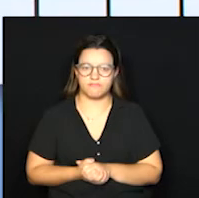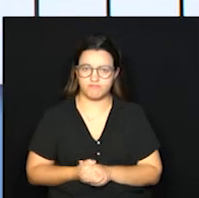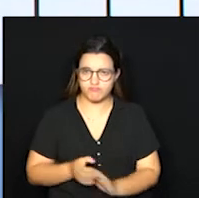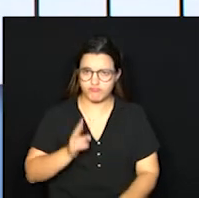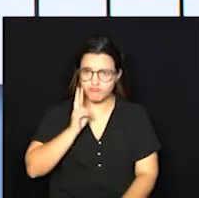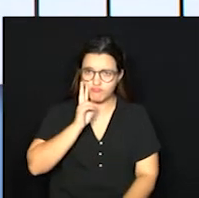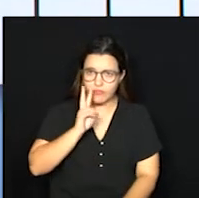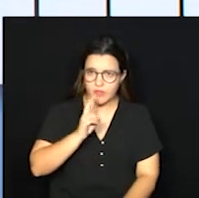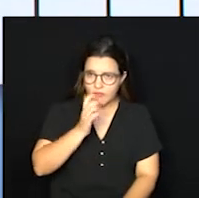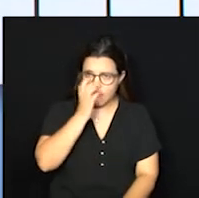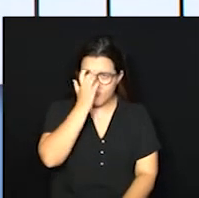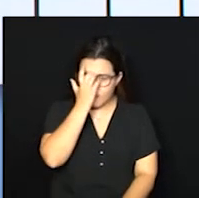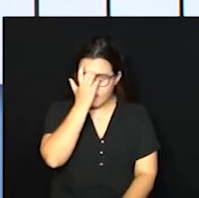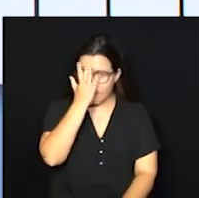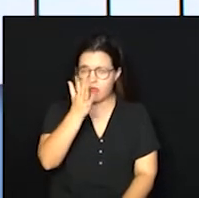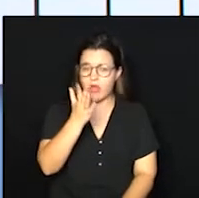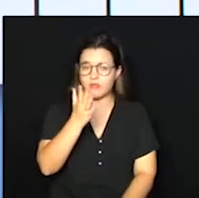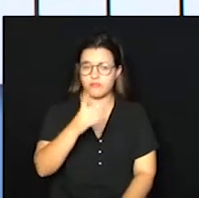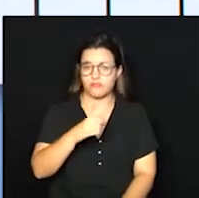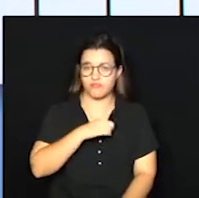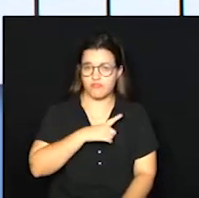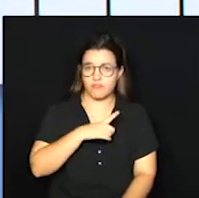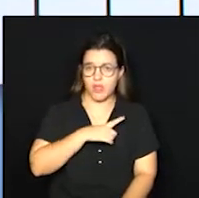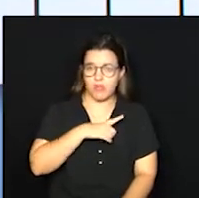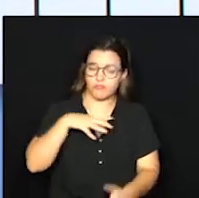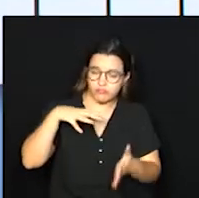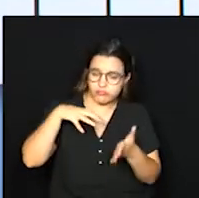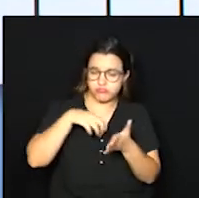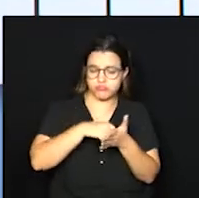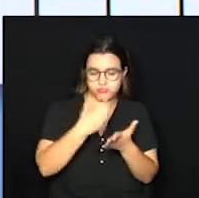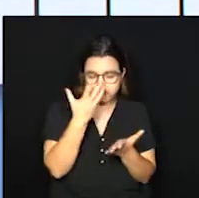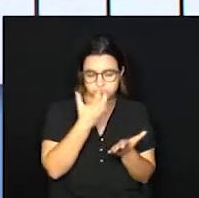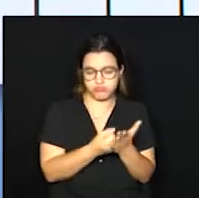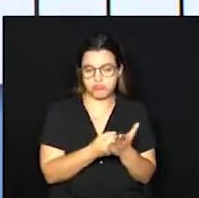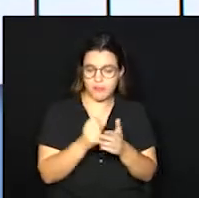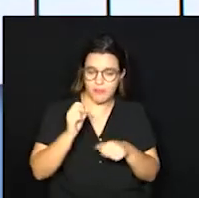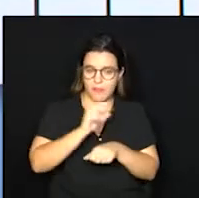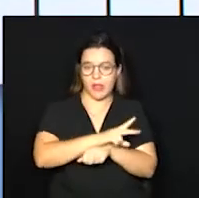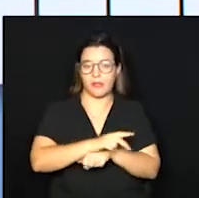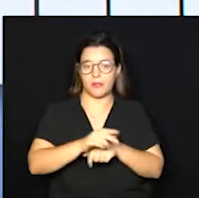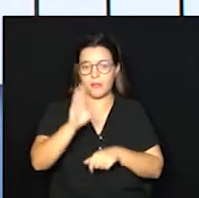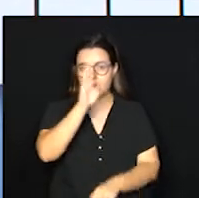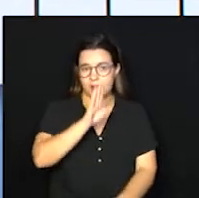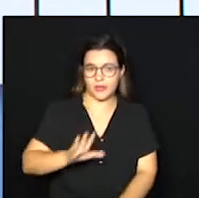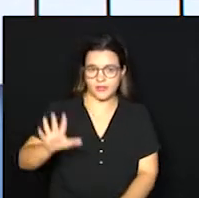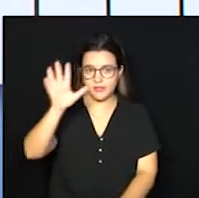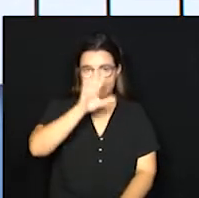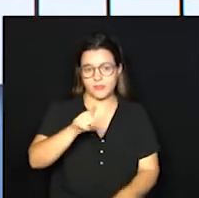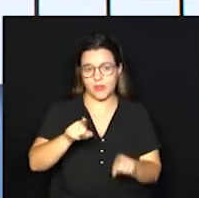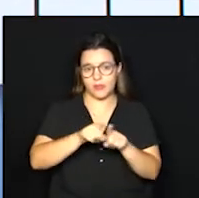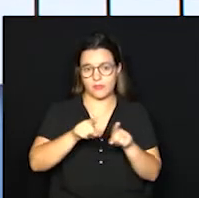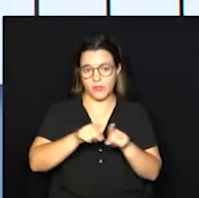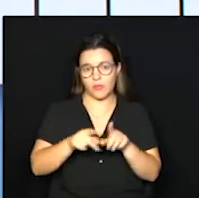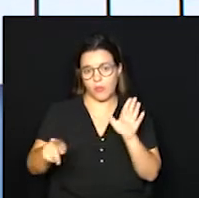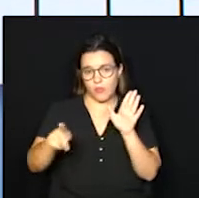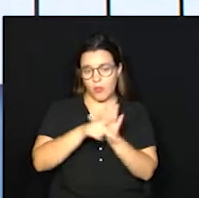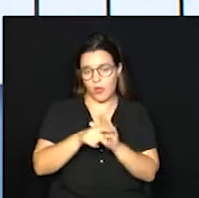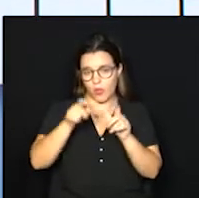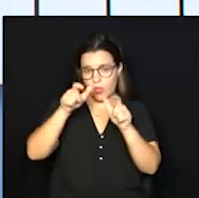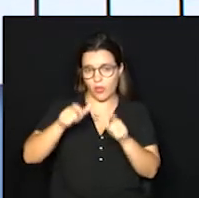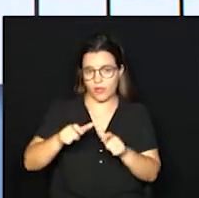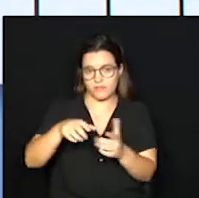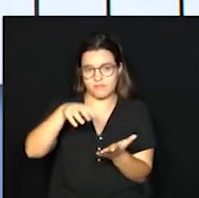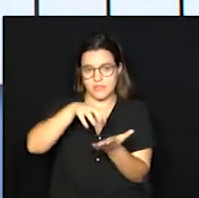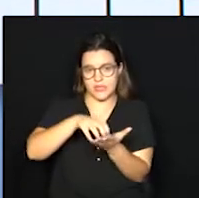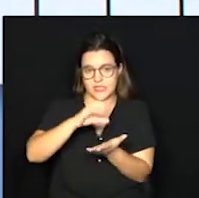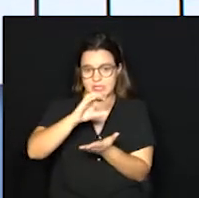Né, que é o Sistema Nacional, tem o Emprega Brasil e o portal do CEPAT também aqui em Campinas. Cada